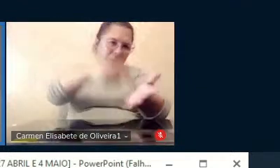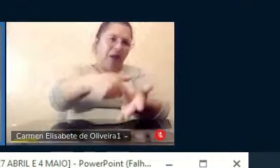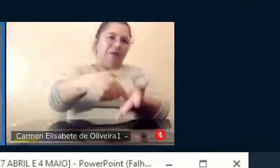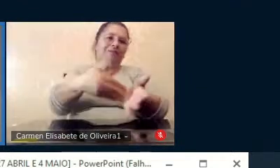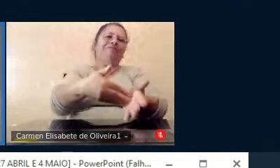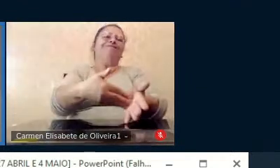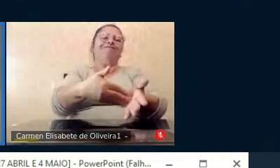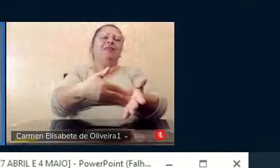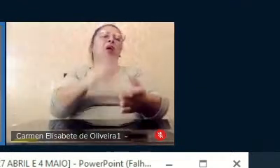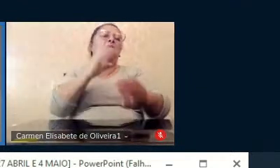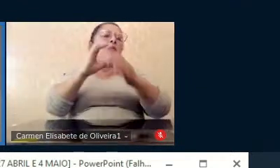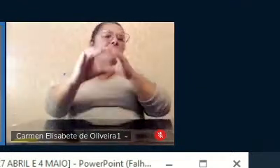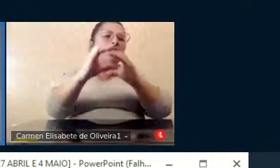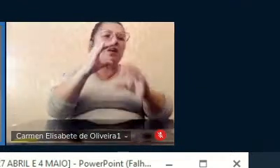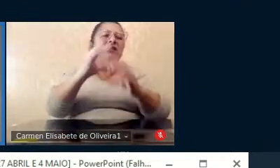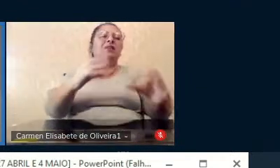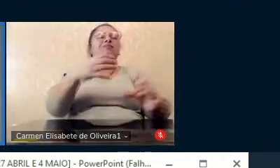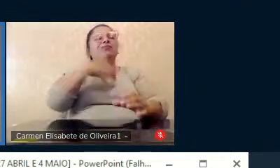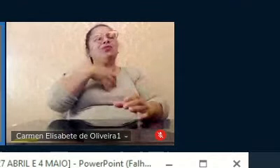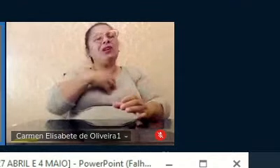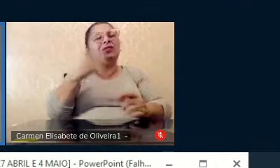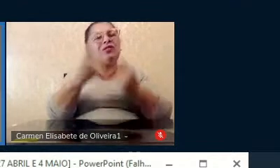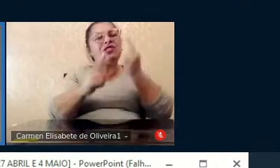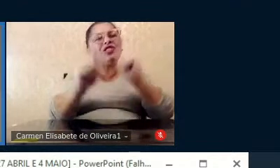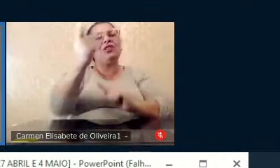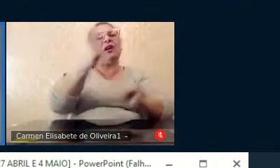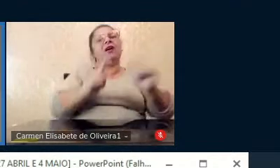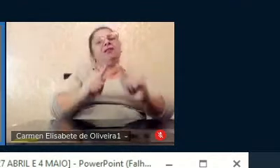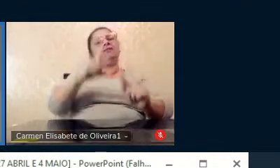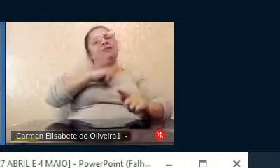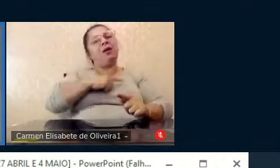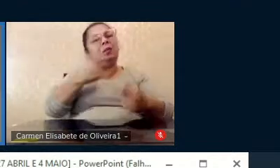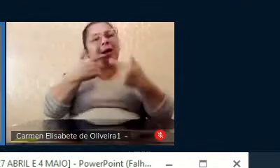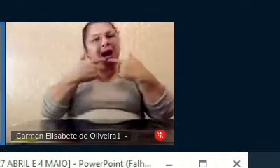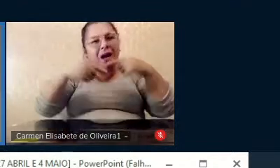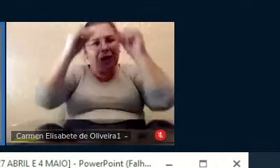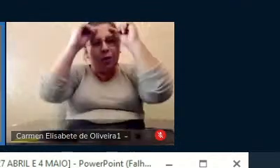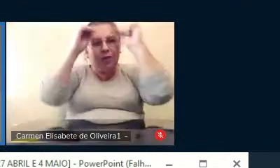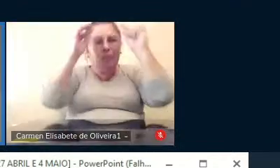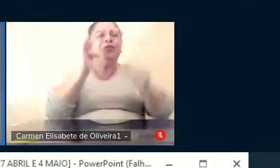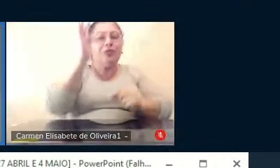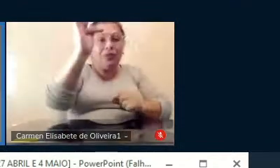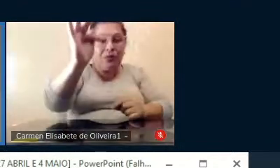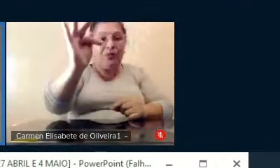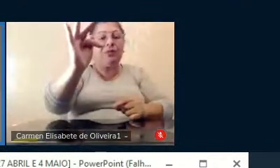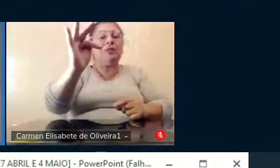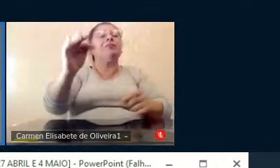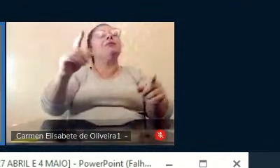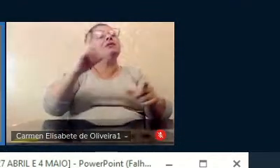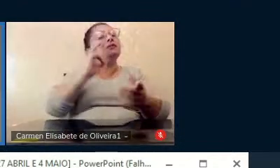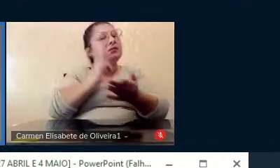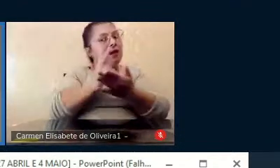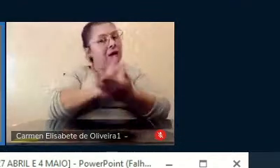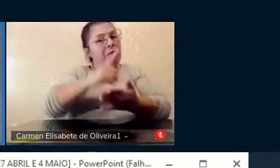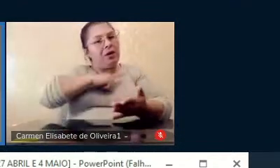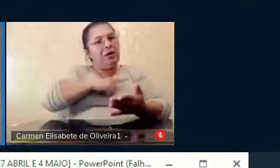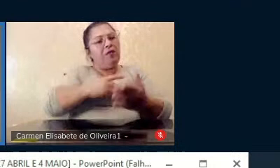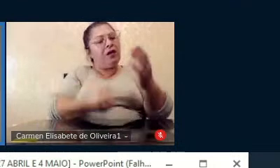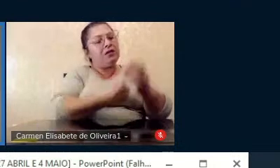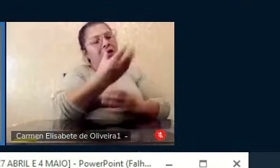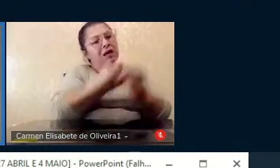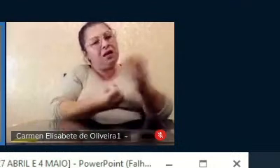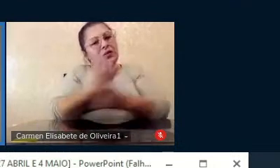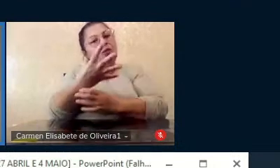comunicavam, né, por meio de gestos, depois foram adquirindo uma língua, né, mais estruturada, eles sempre tiveram as produções por